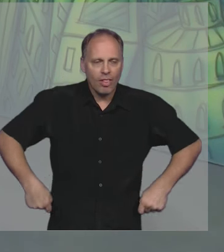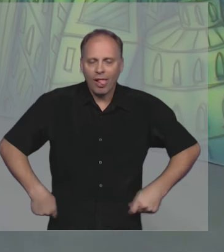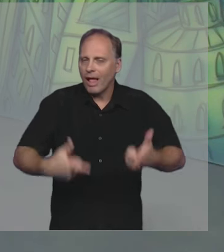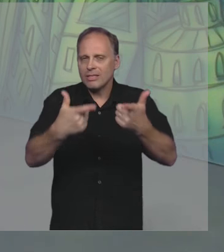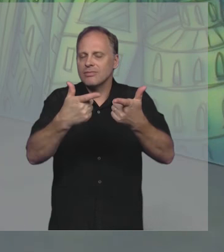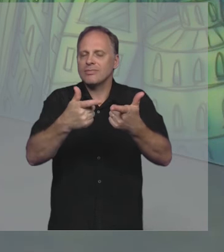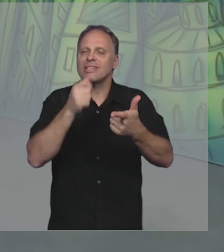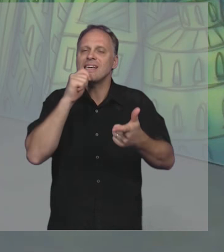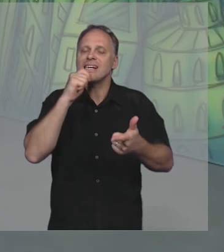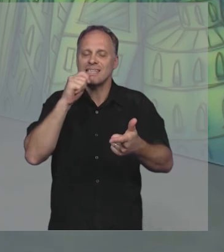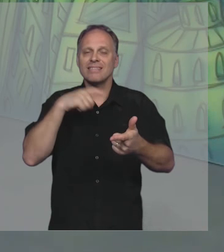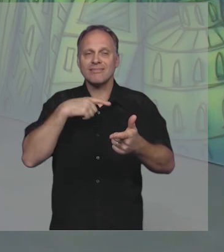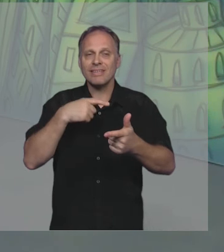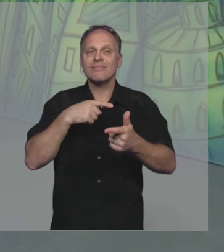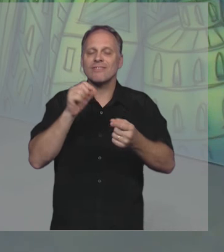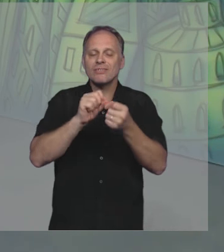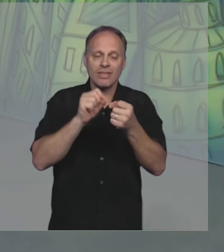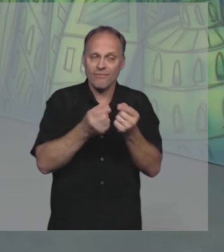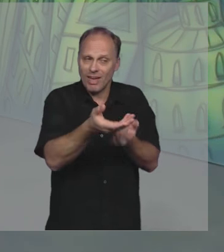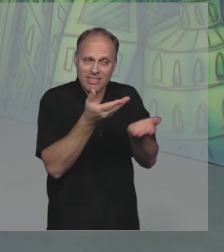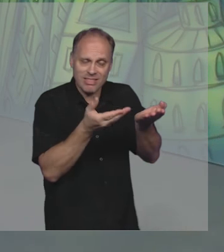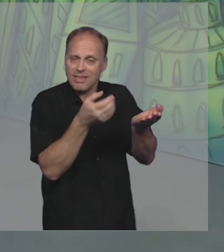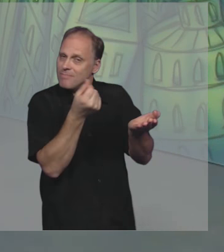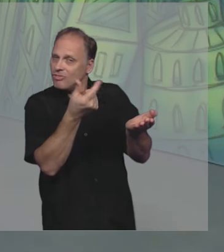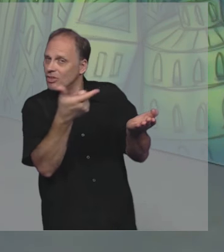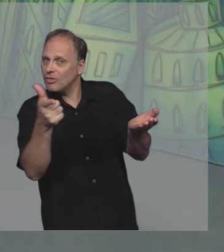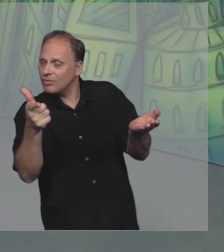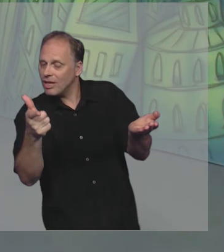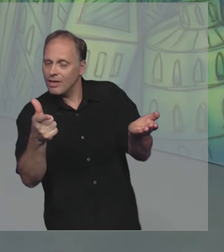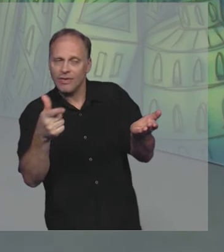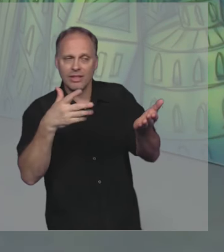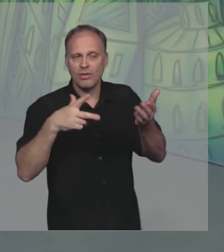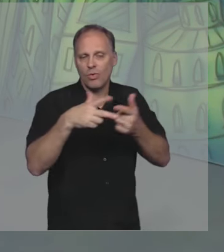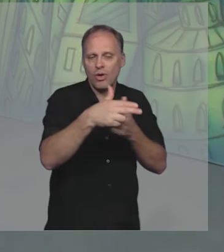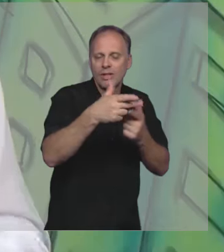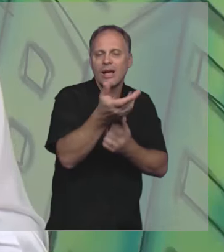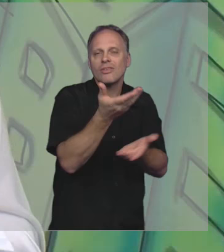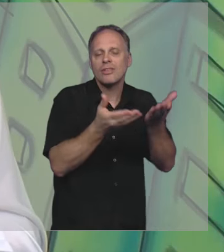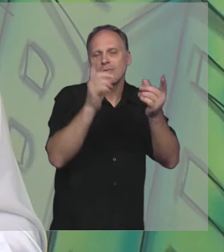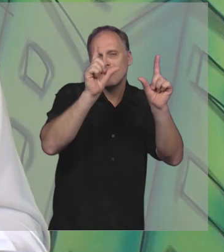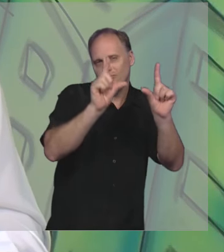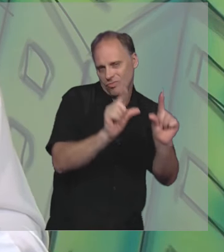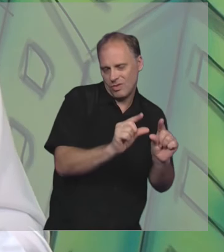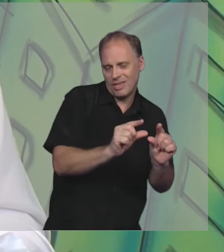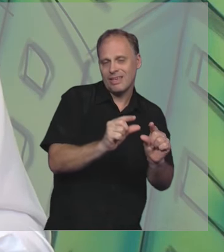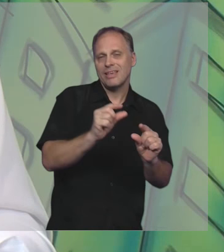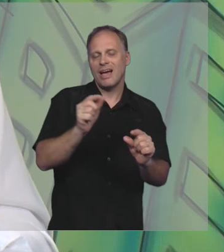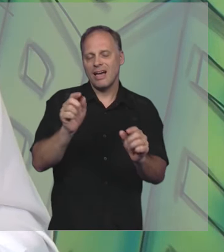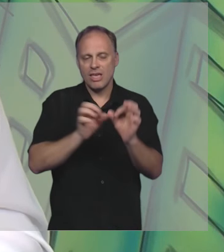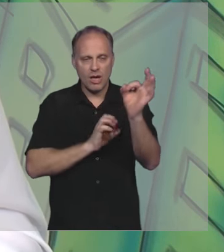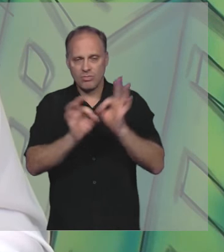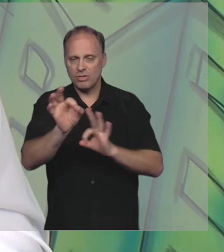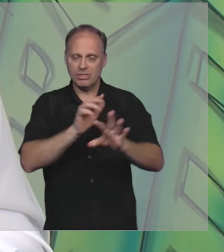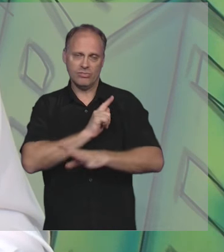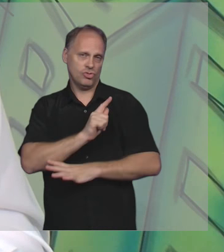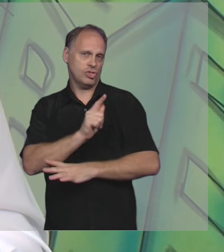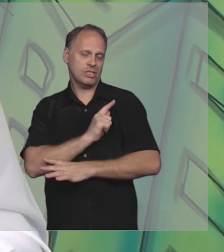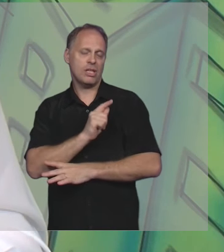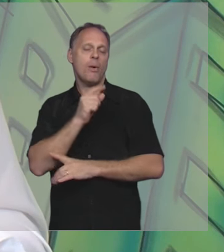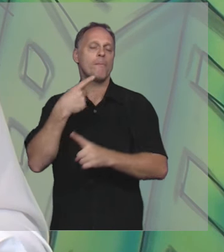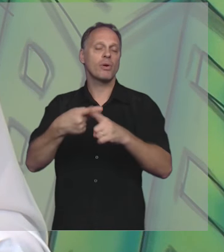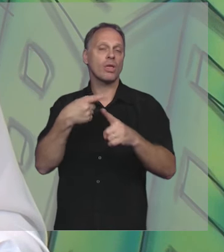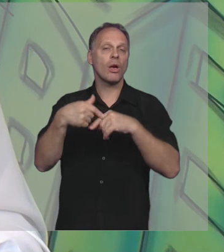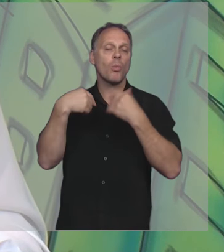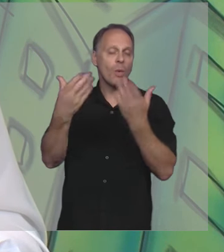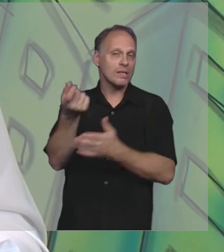E aí tu entra exatamente nessa situação, tu vai ter uma dificuldade de gestão. Porque quando se planejou